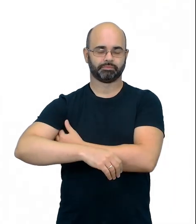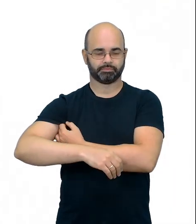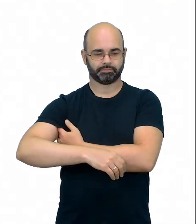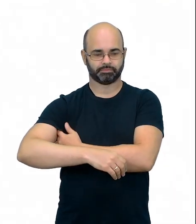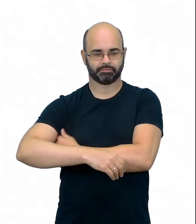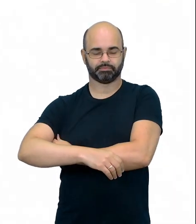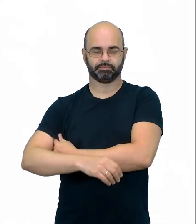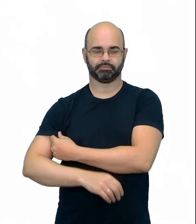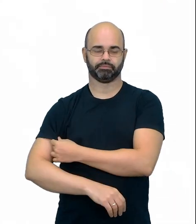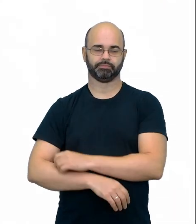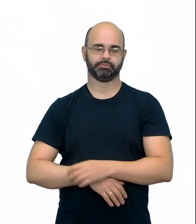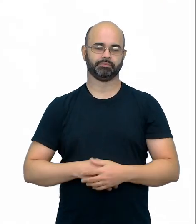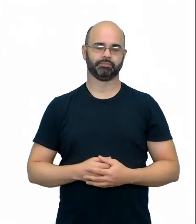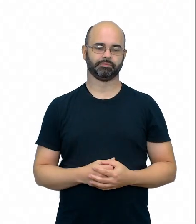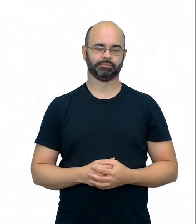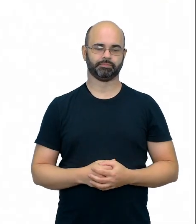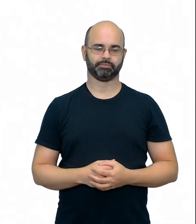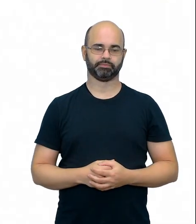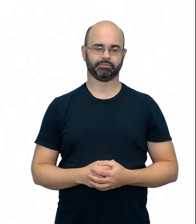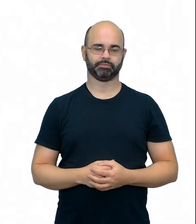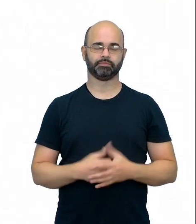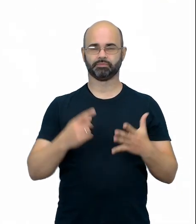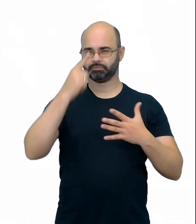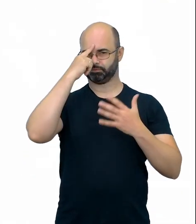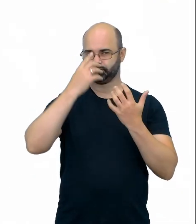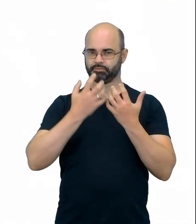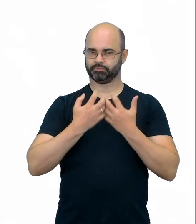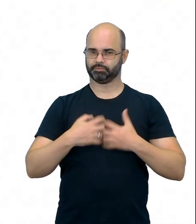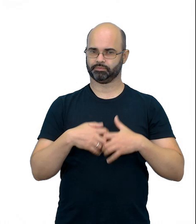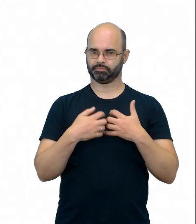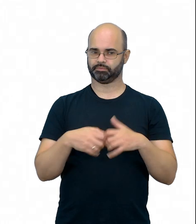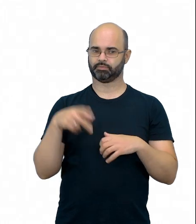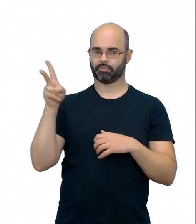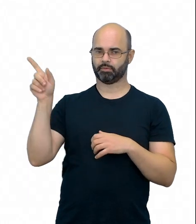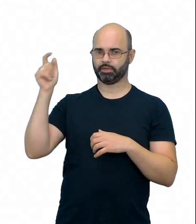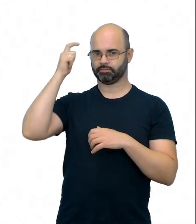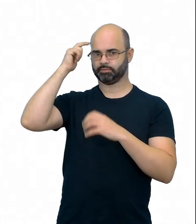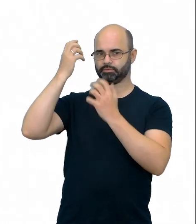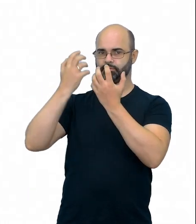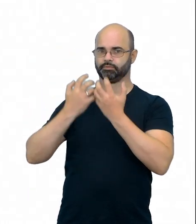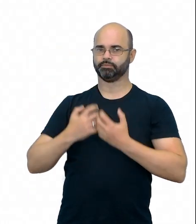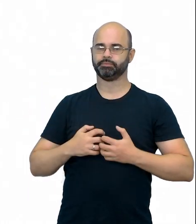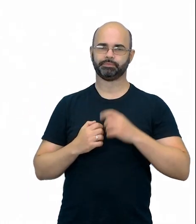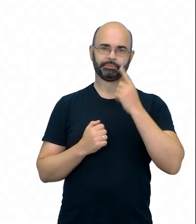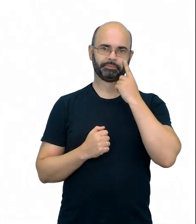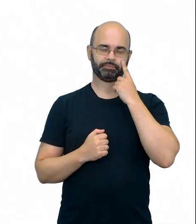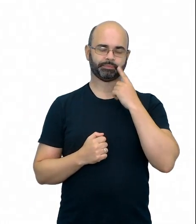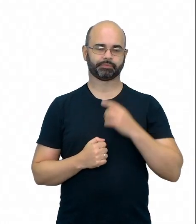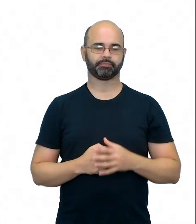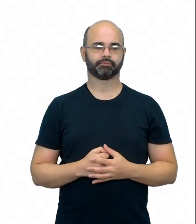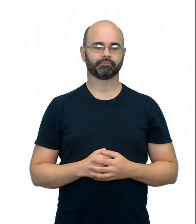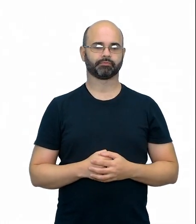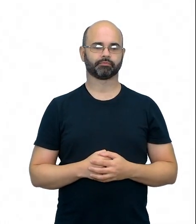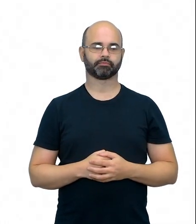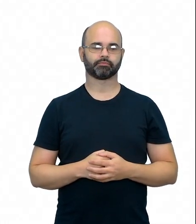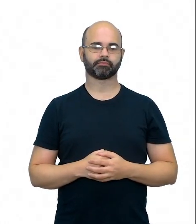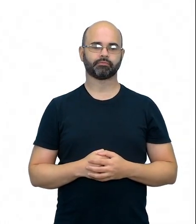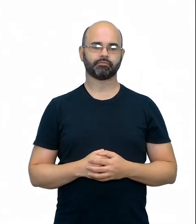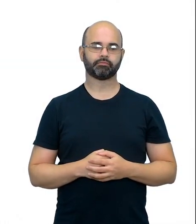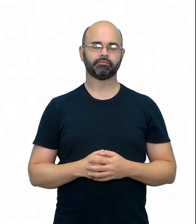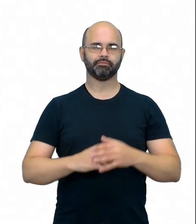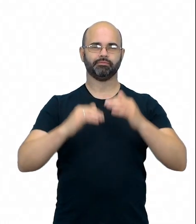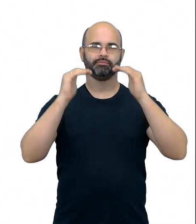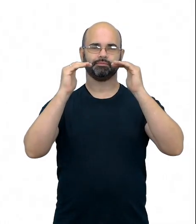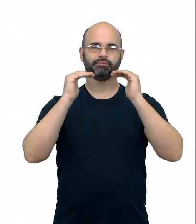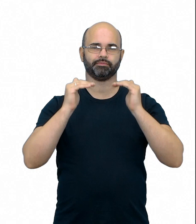depreciados. Então, vamos fazer reflexões acerca disso. Então, nossas reflexões acerca aí